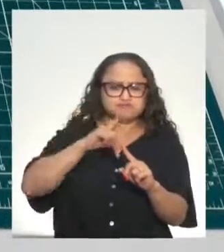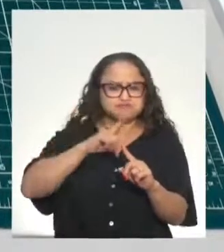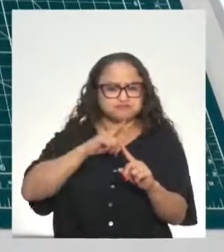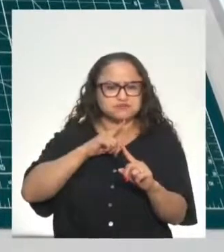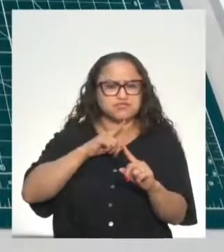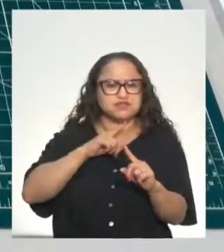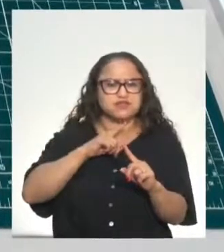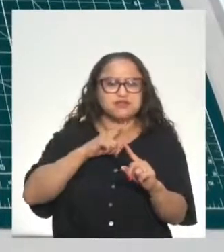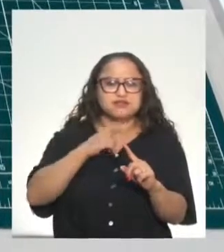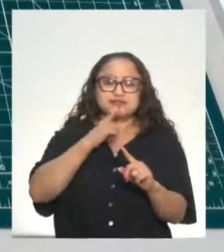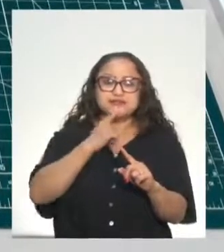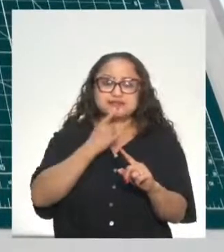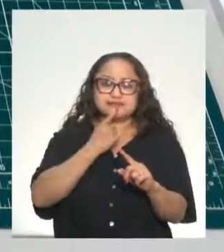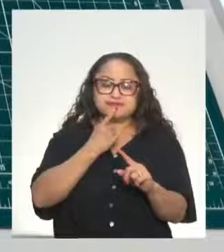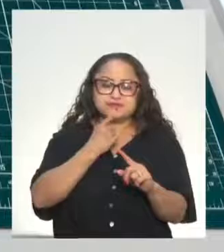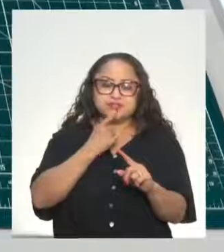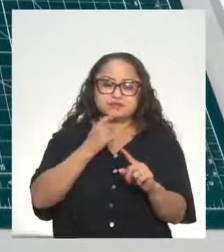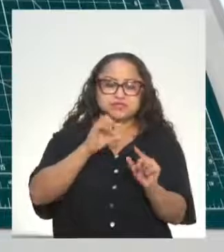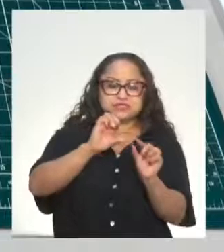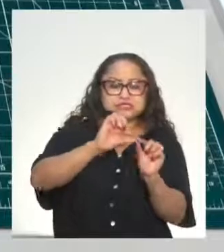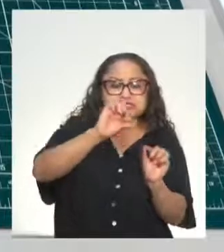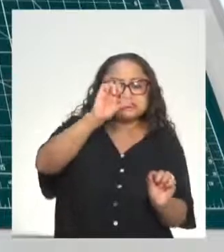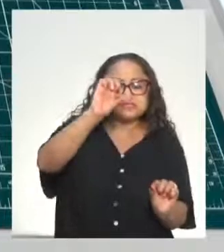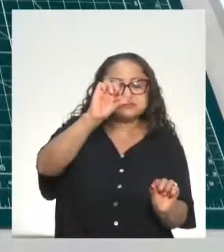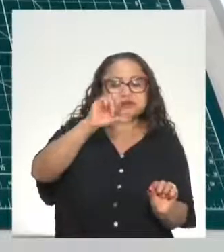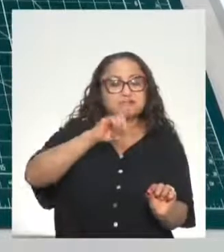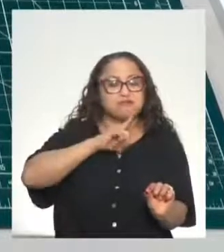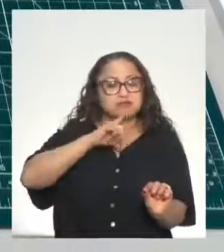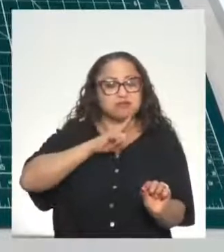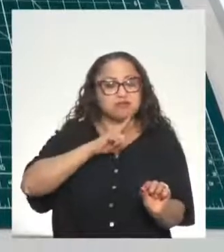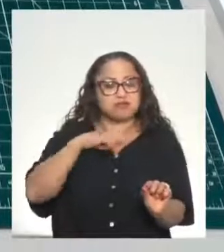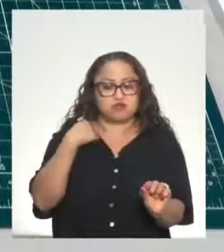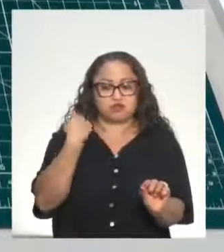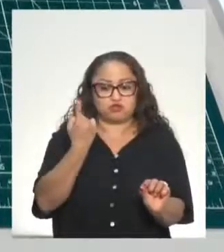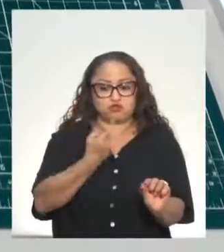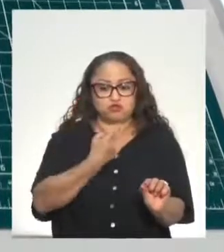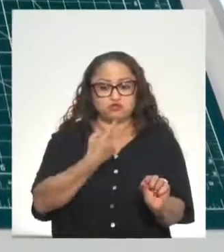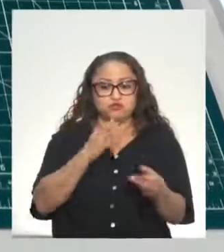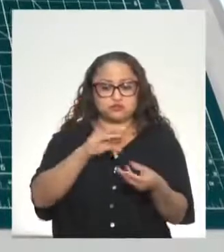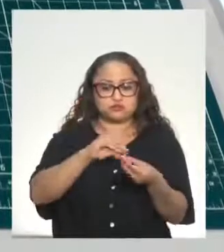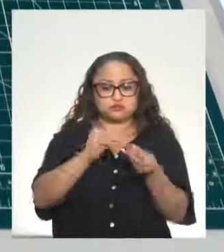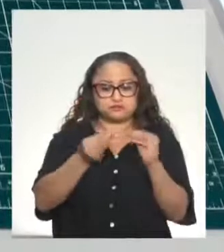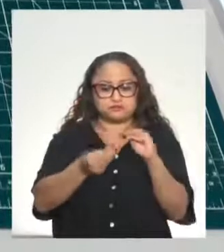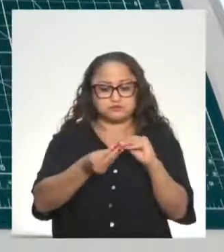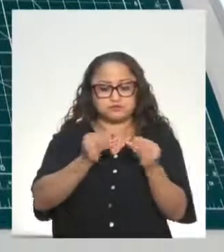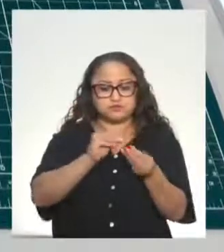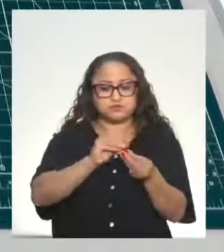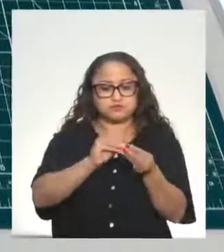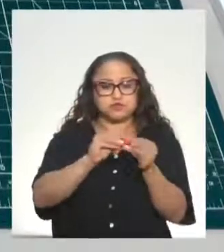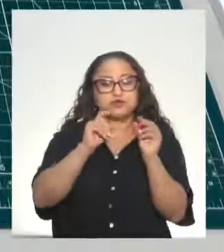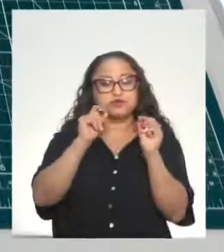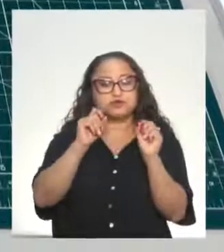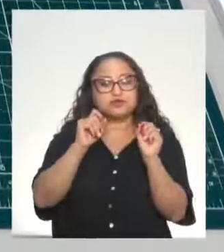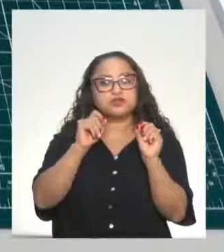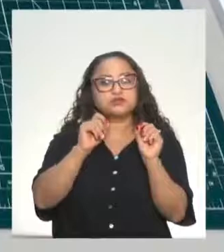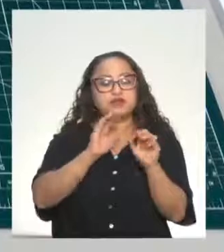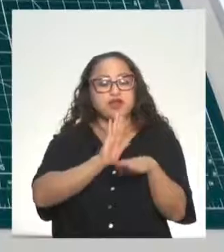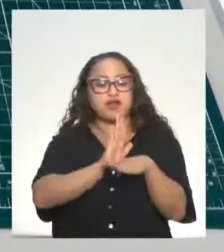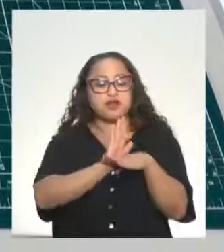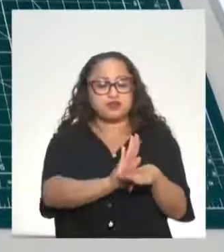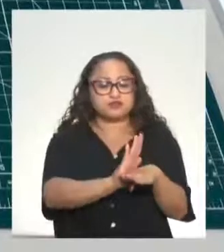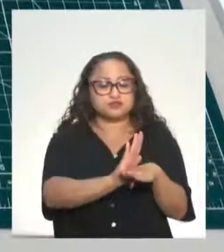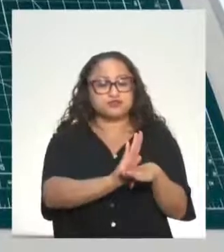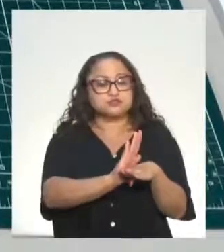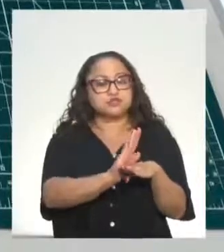linhas vermelhas. Tudo que for linha vermelha, nós vamos dobrar, então o vinco vai auxiliar nesse